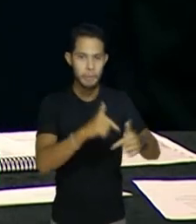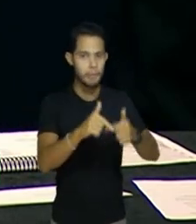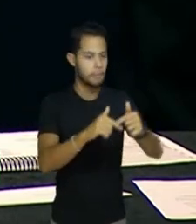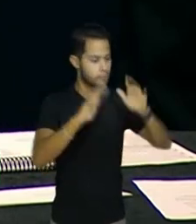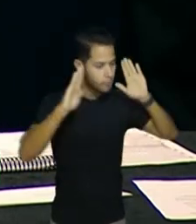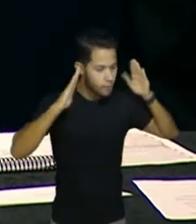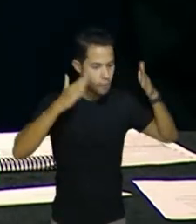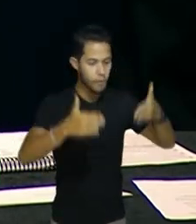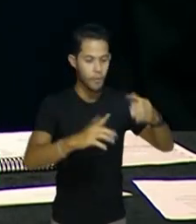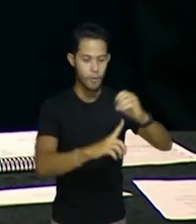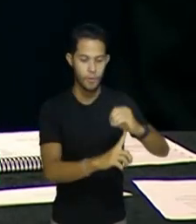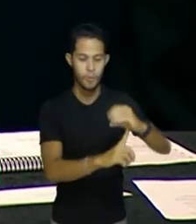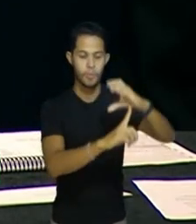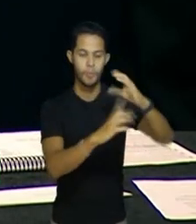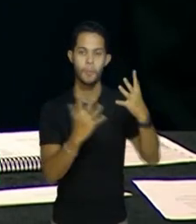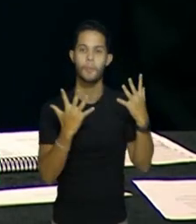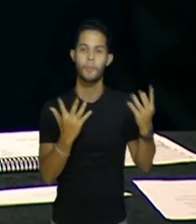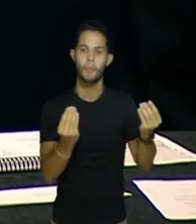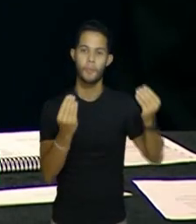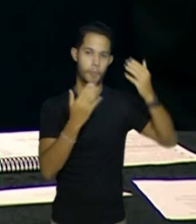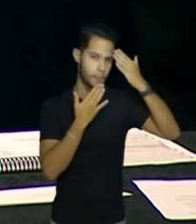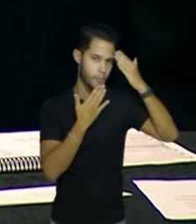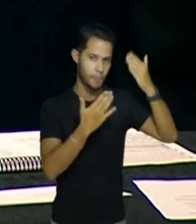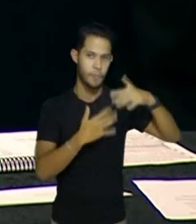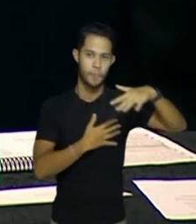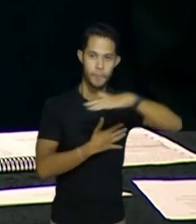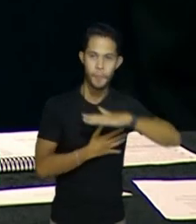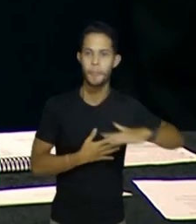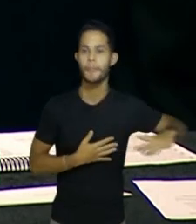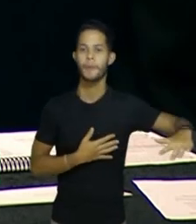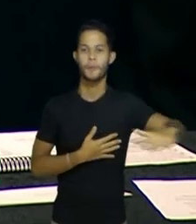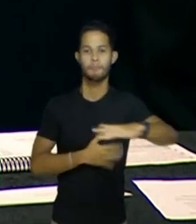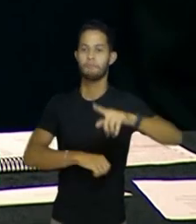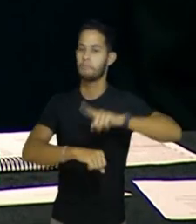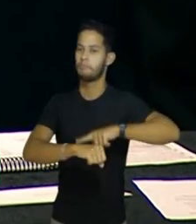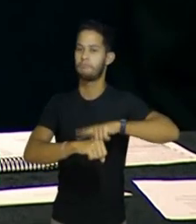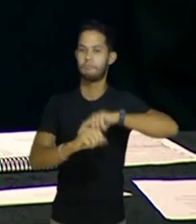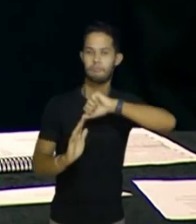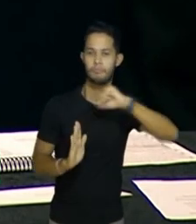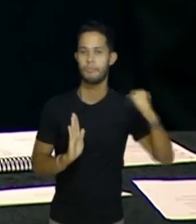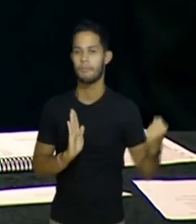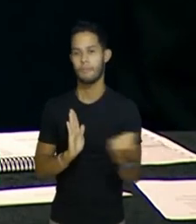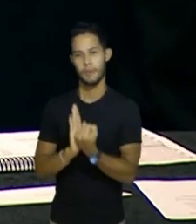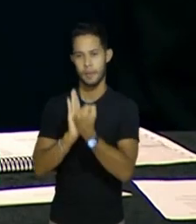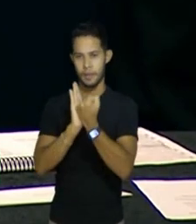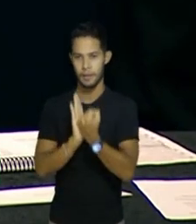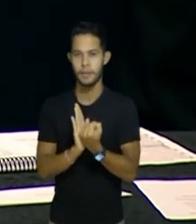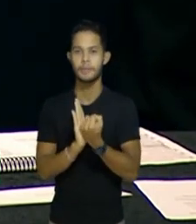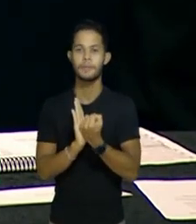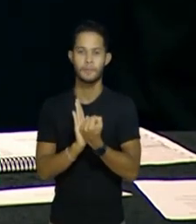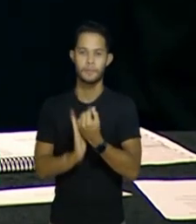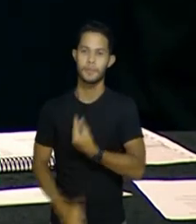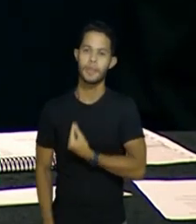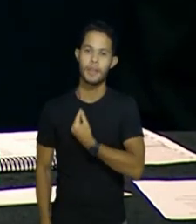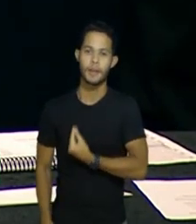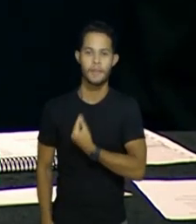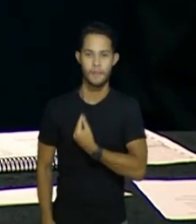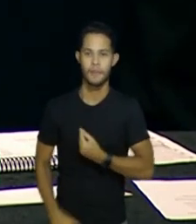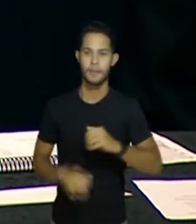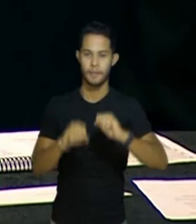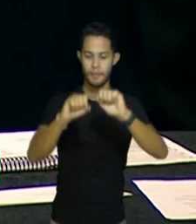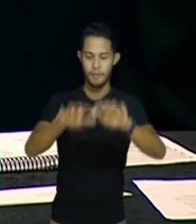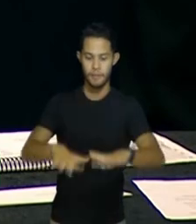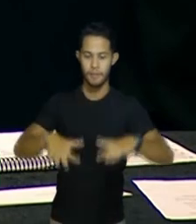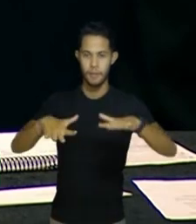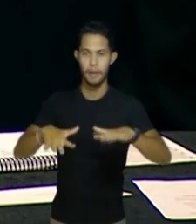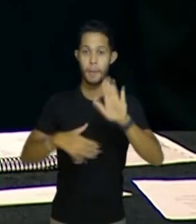nossa gente. Muito obrigado a todos por esse momento, que ficará marcado na vida do nosso Parlamento, mas, acima de